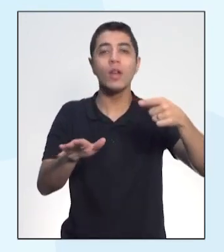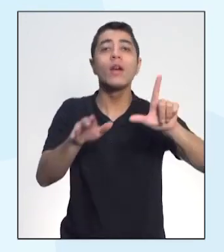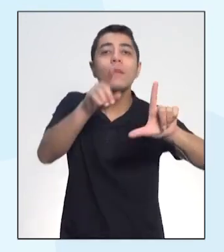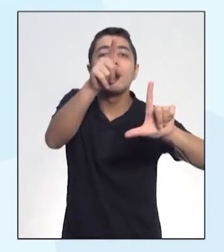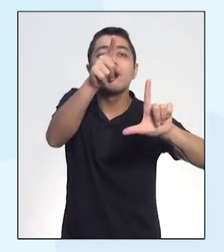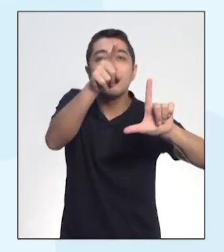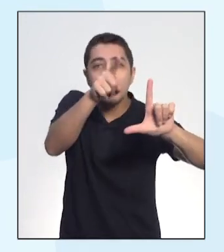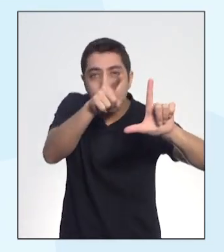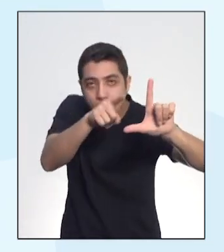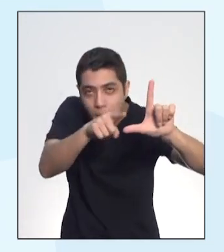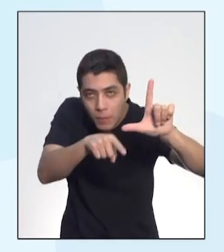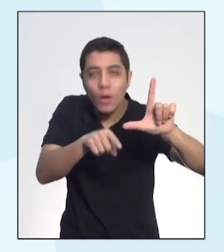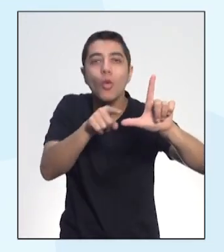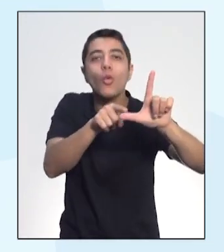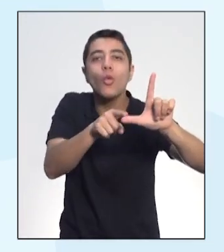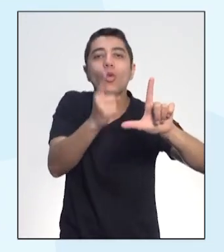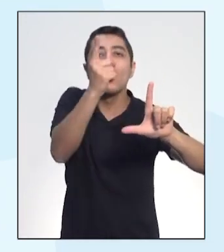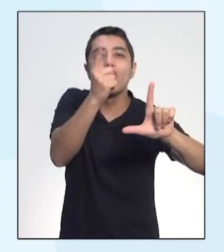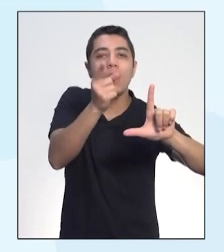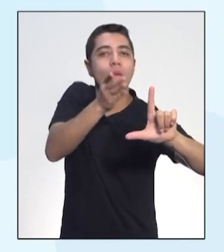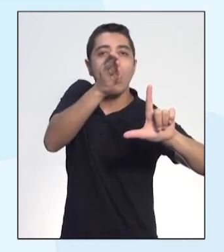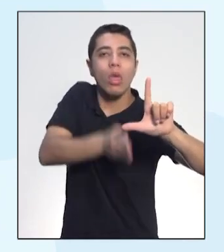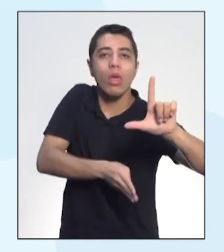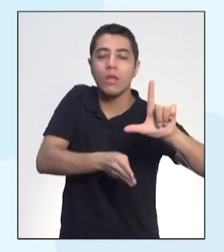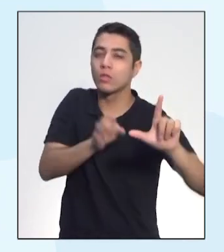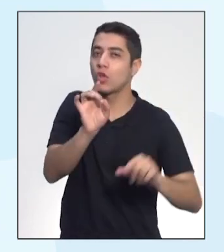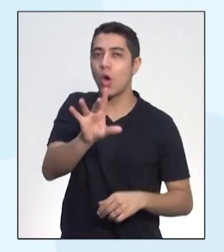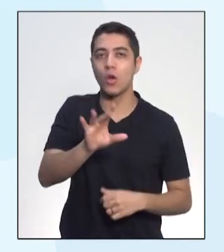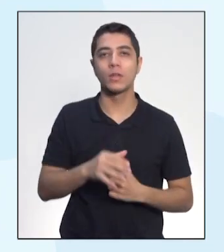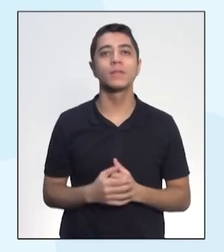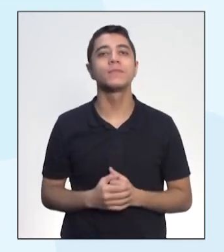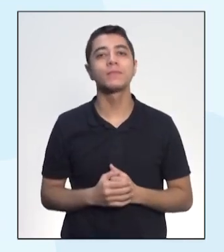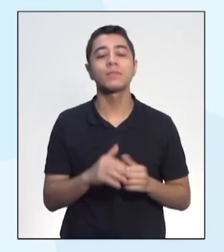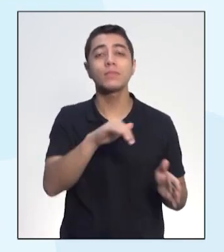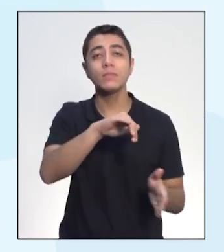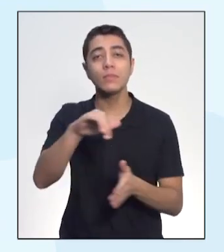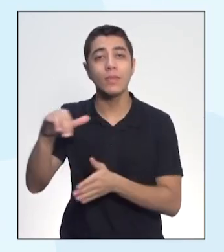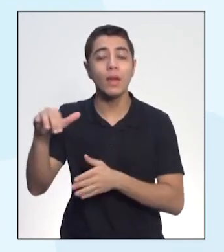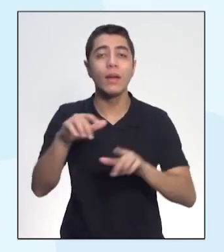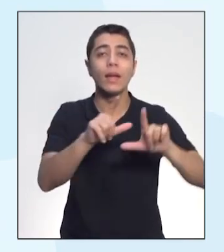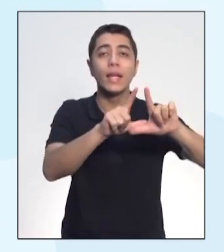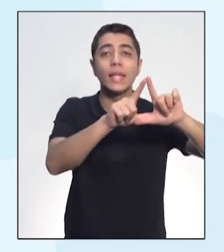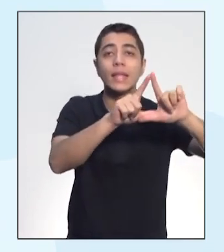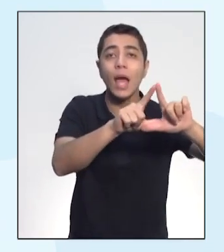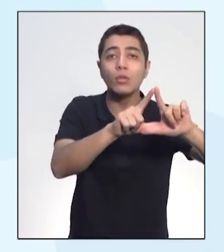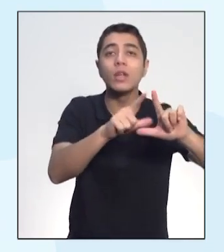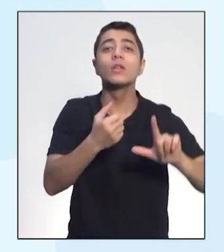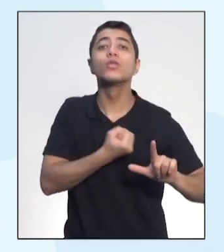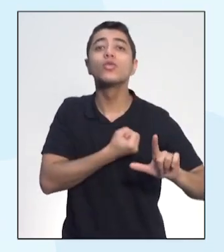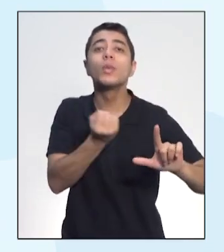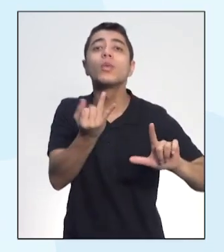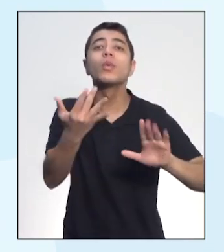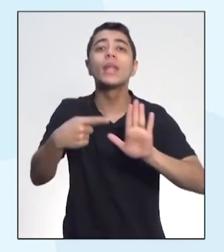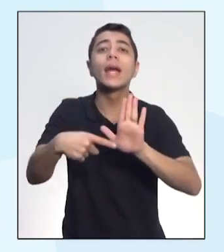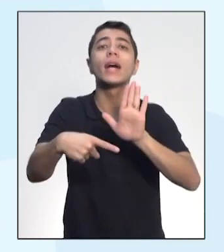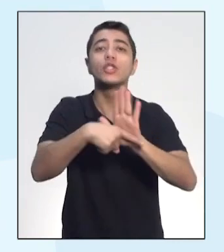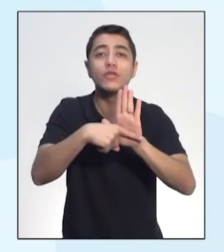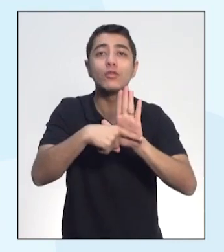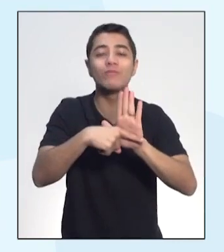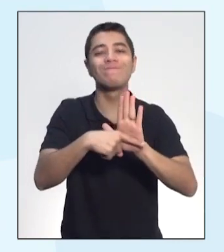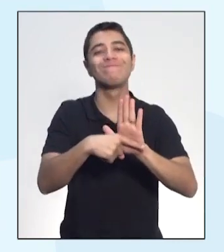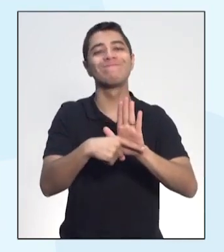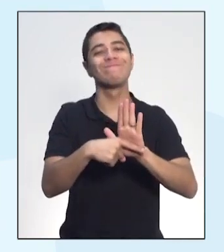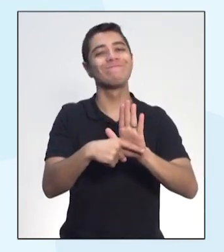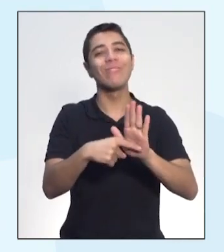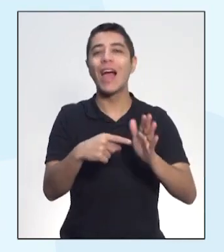negativo, professora? Ah, se o delta é negativo, não existe resposta dentro dos reais. Então, significa que a minha parábola